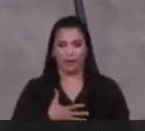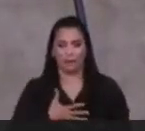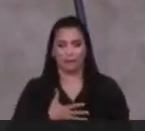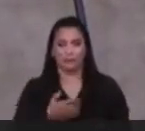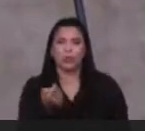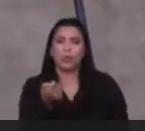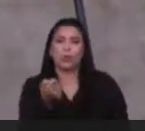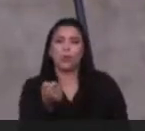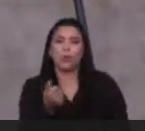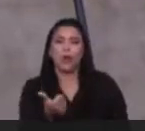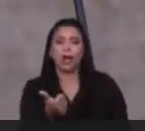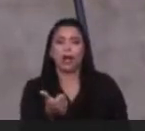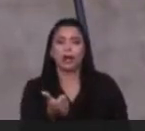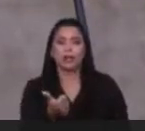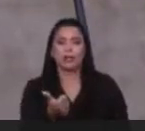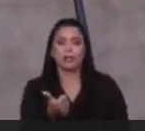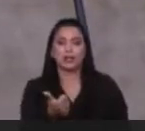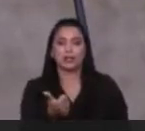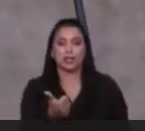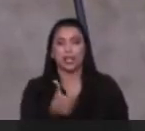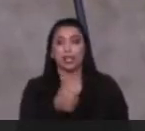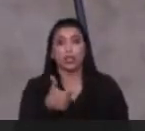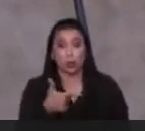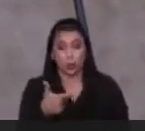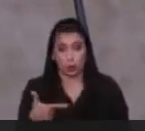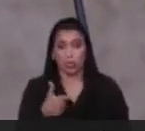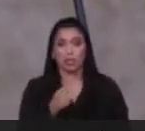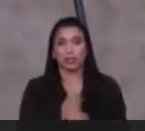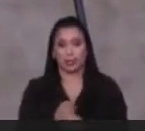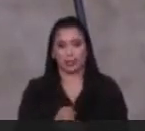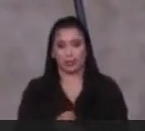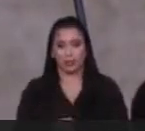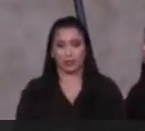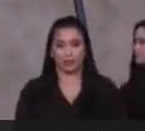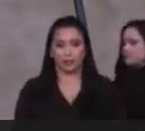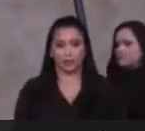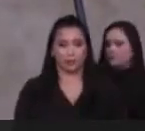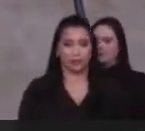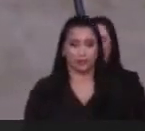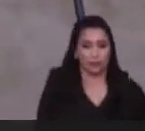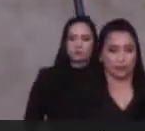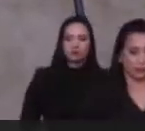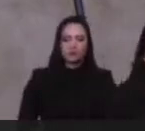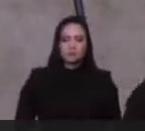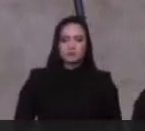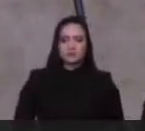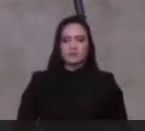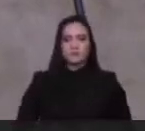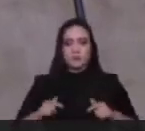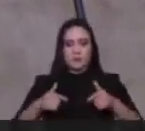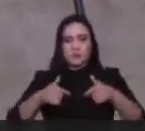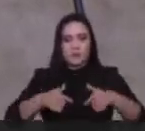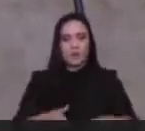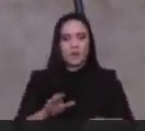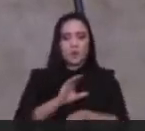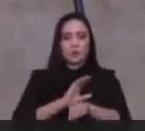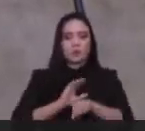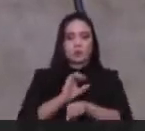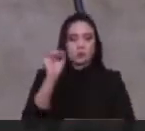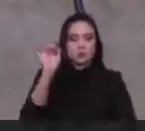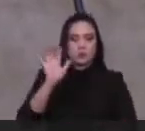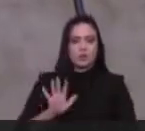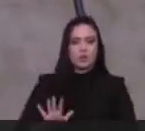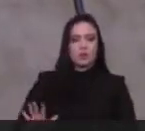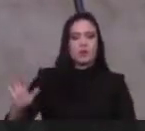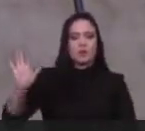neste quase últimos 12 anos exercer a jurisdição constitucional nessa